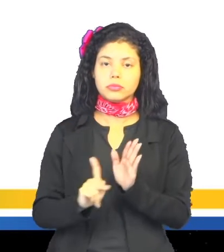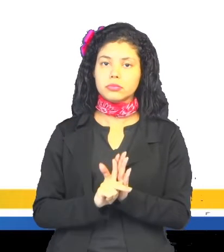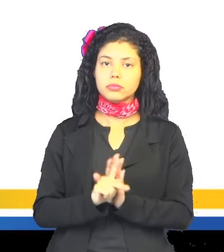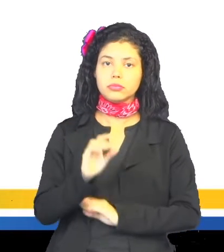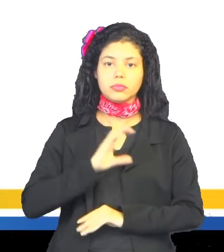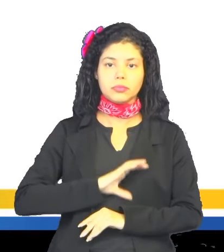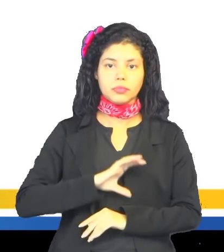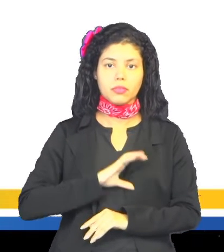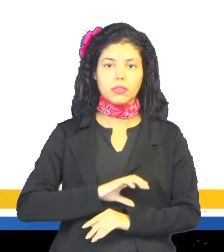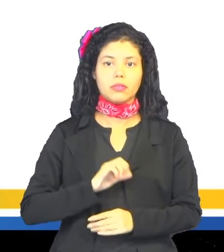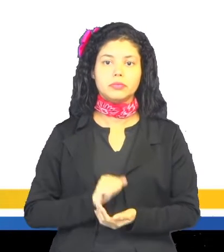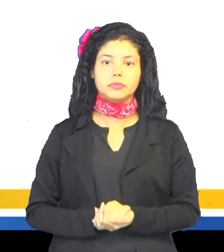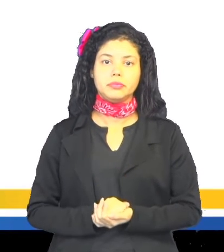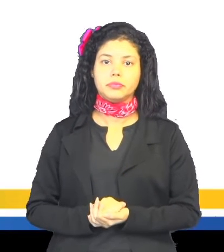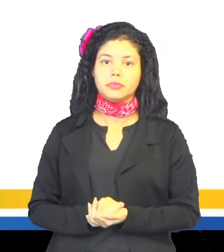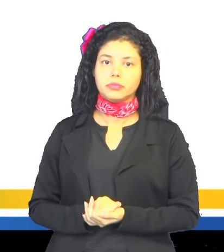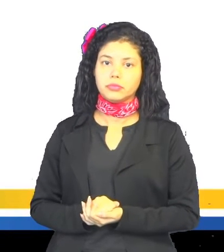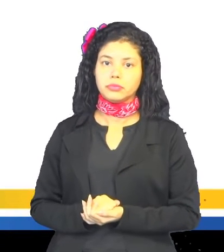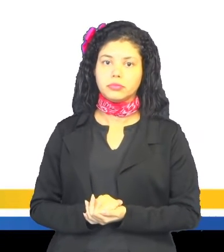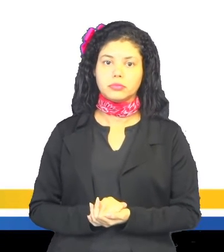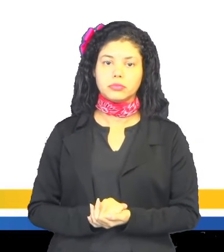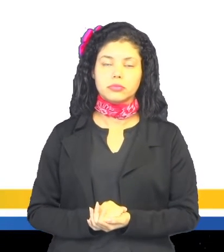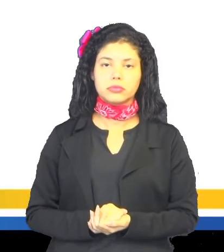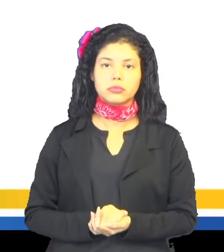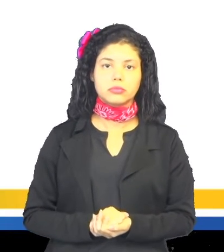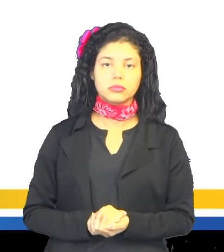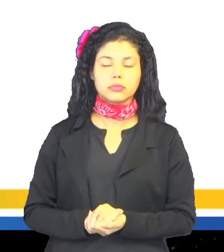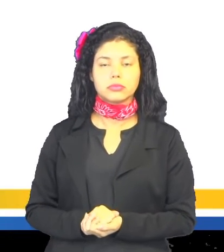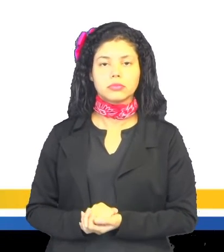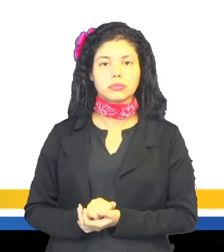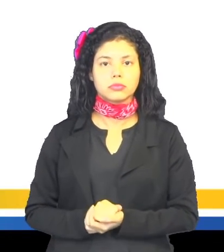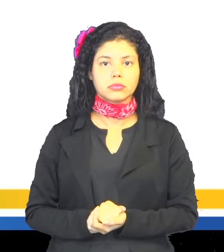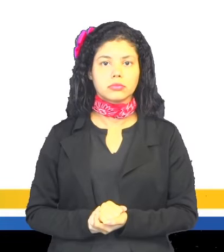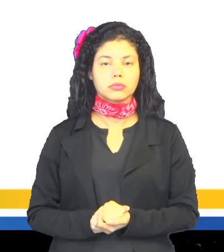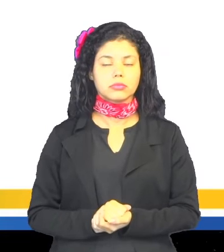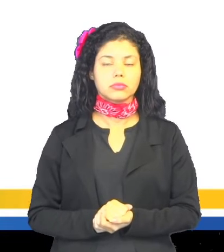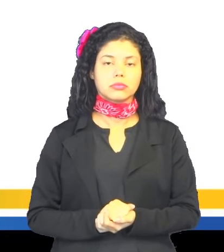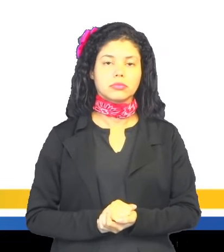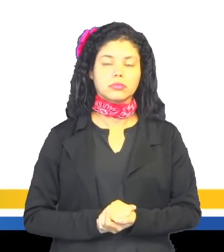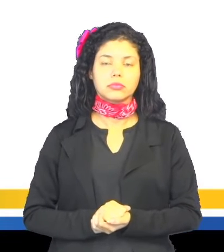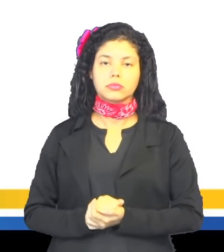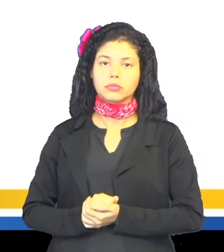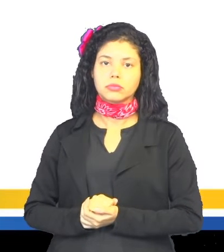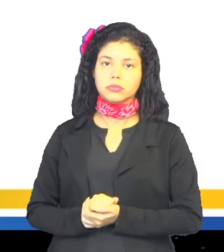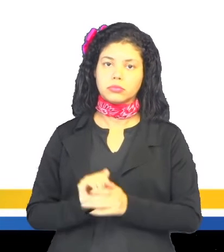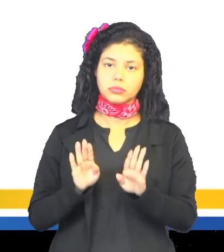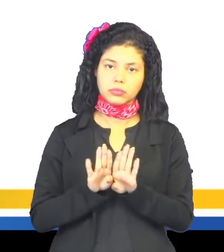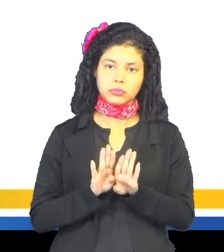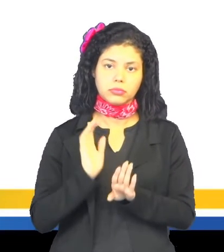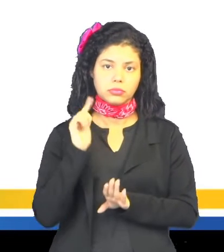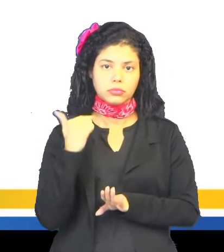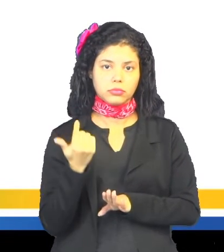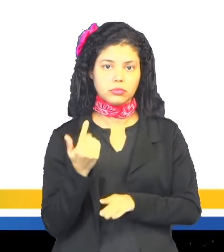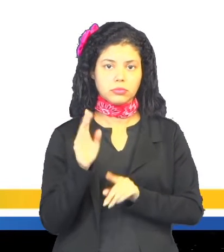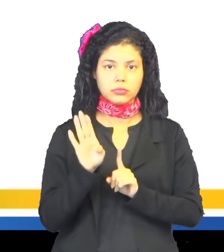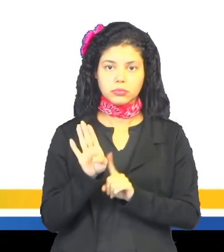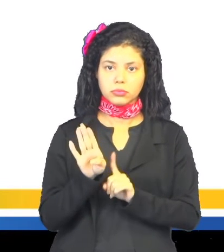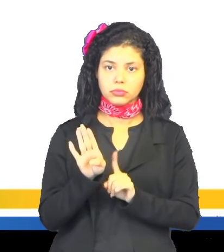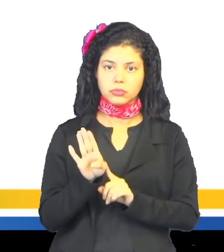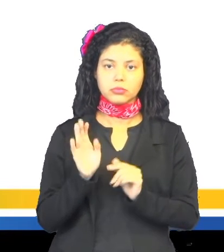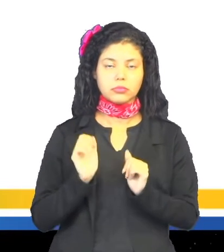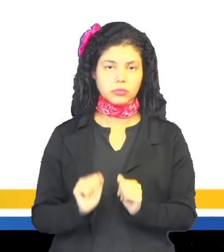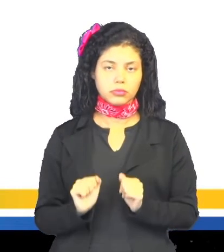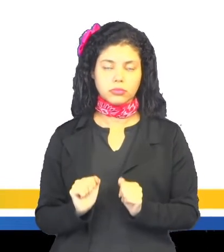português e eu posso falar tranquilamente a palavra Vasques ou também ele recebe aí também um som de Bené